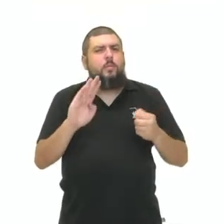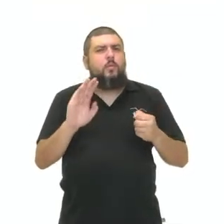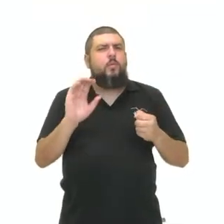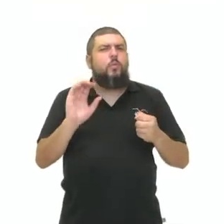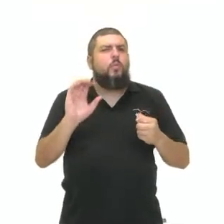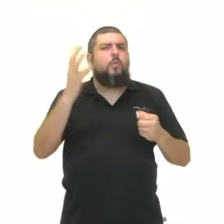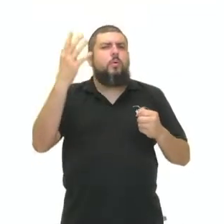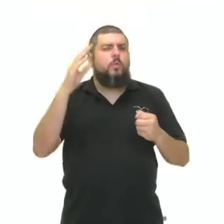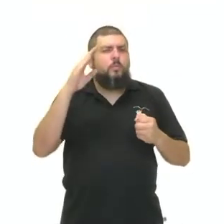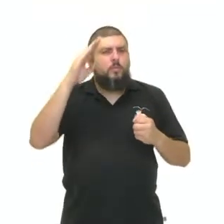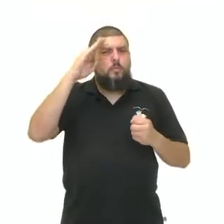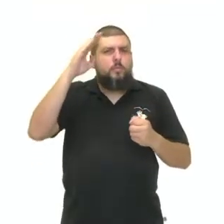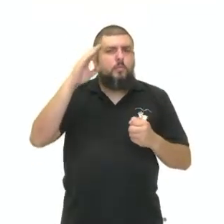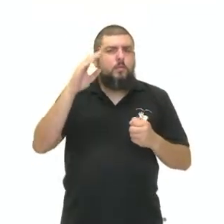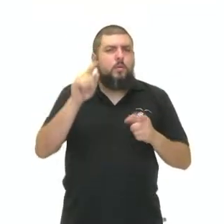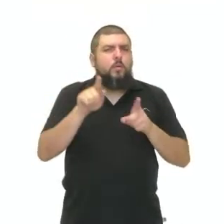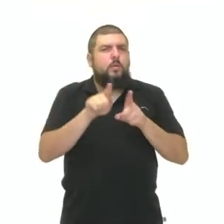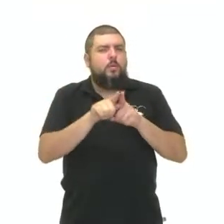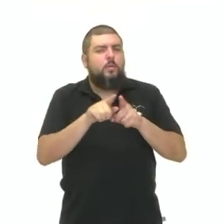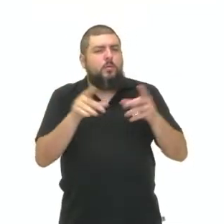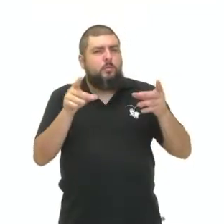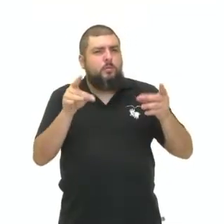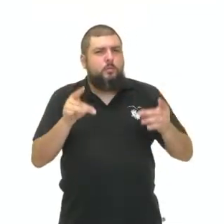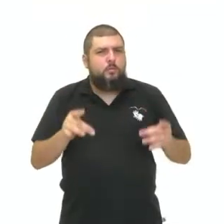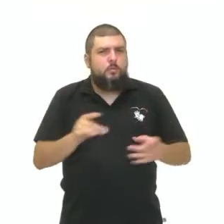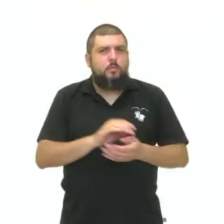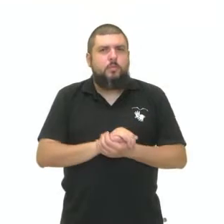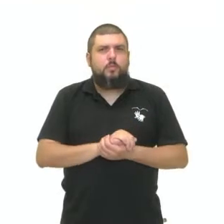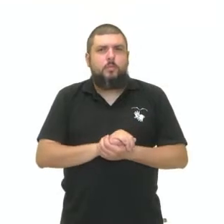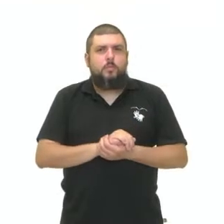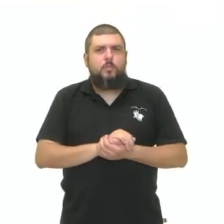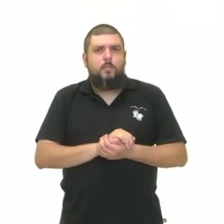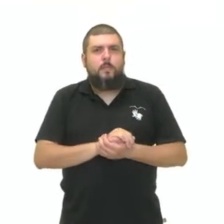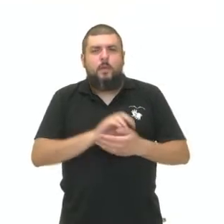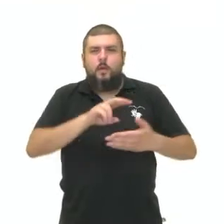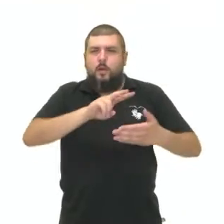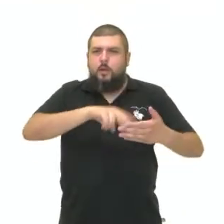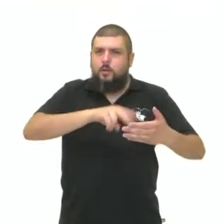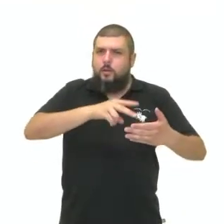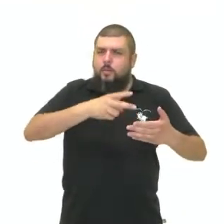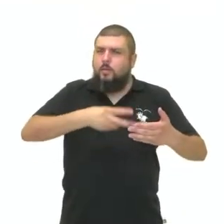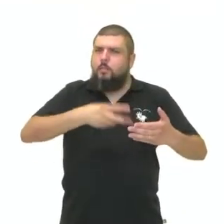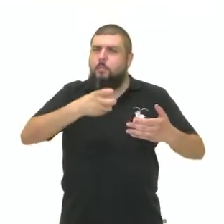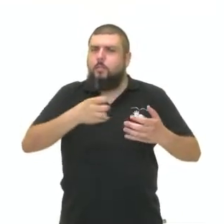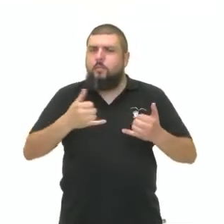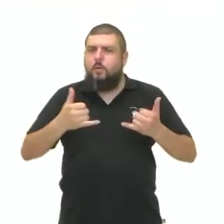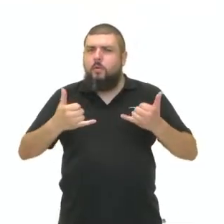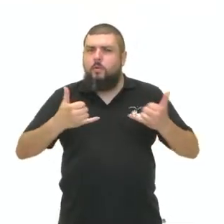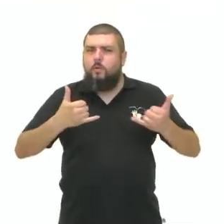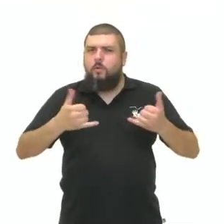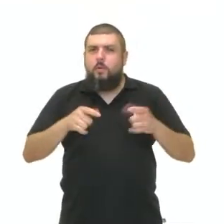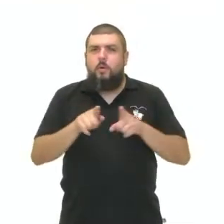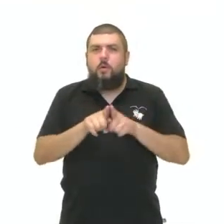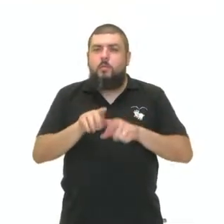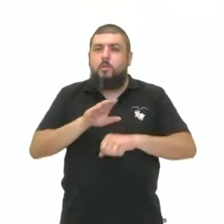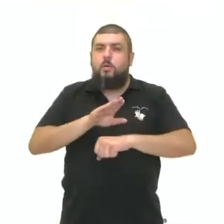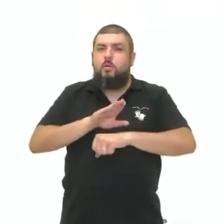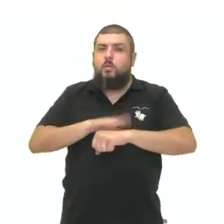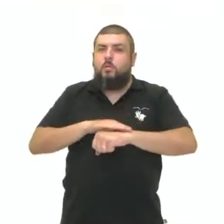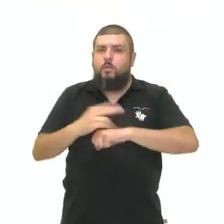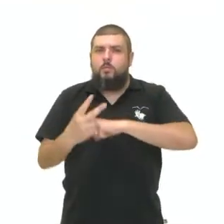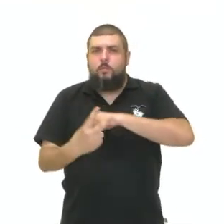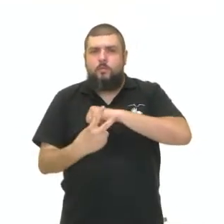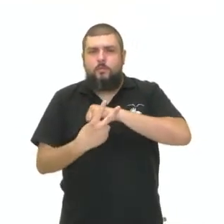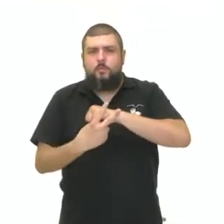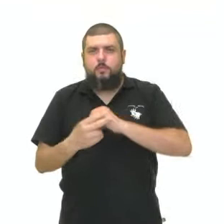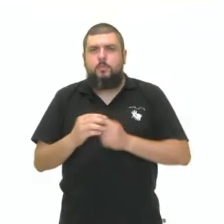e eventuais decorrências, localizar informações explícitas, identificar tempo e modo verbal. Identificar